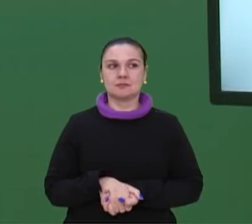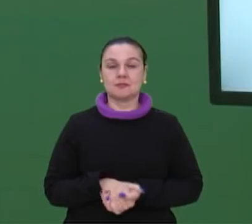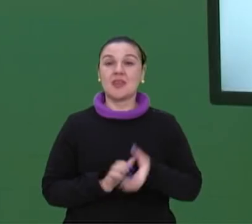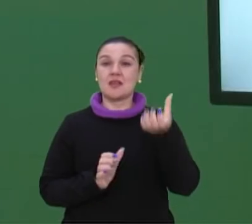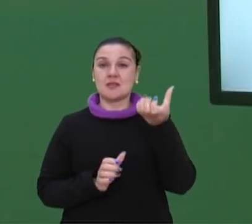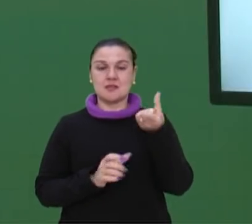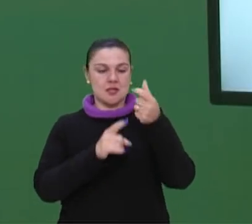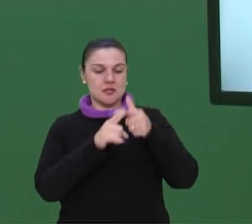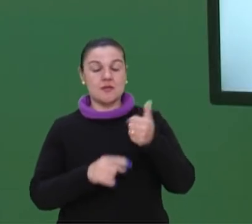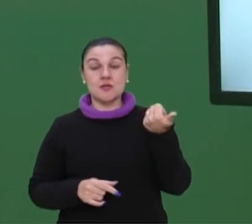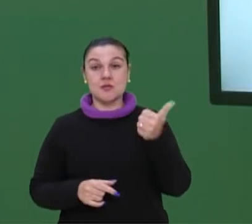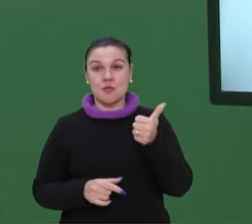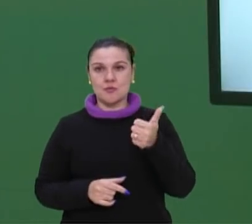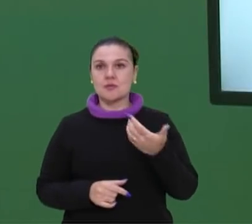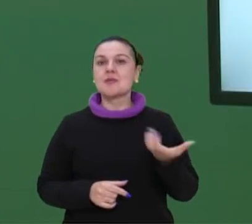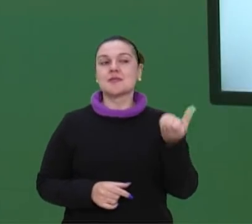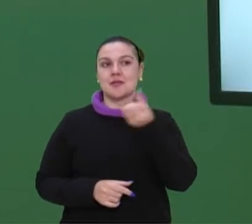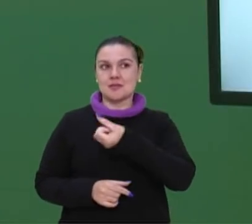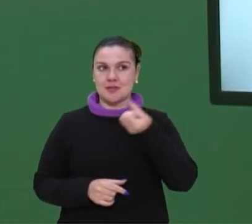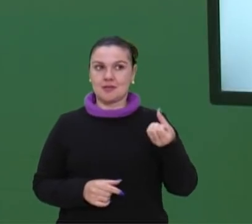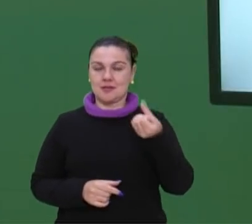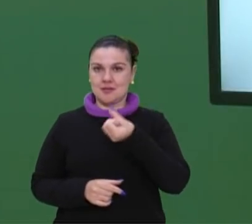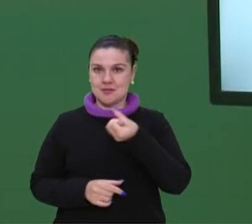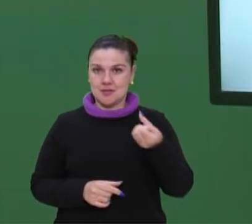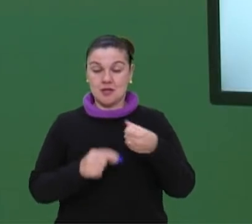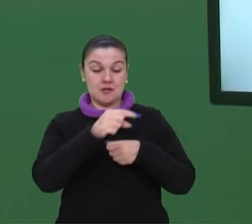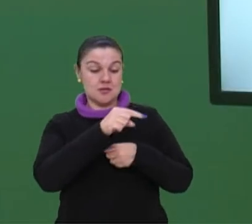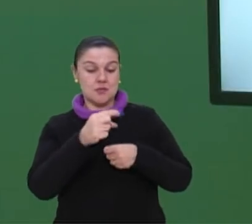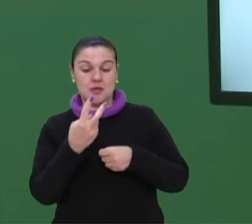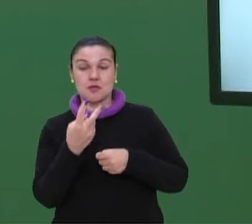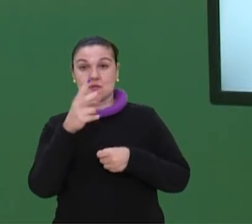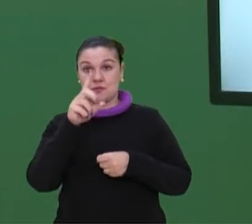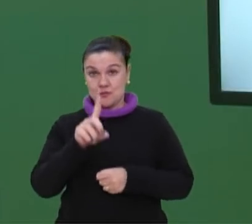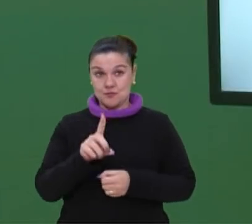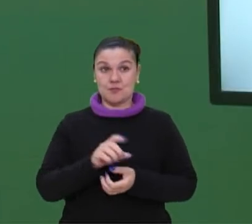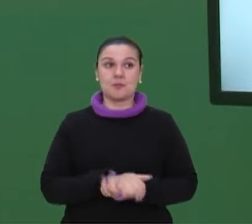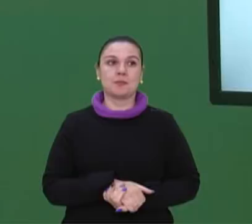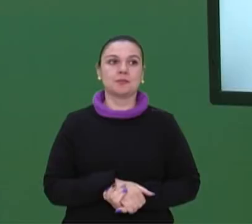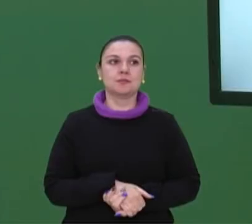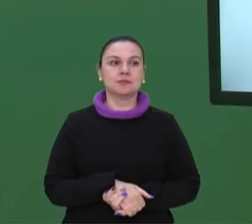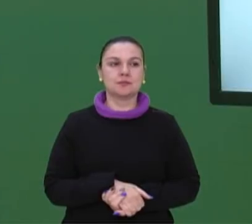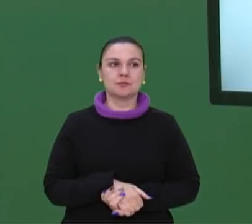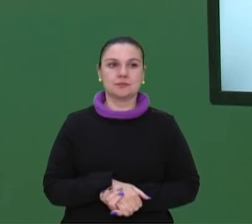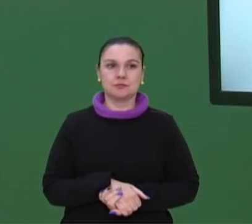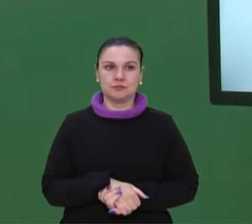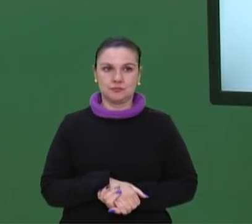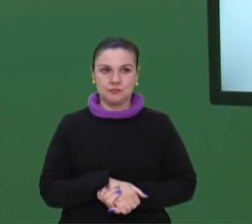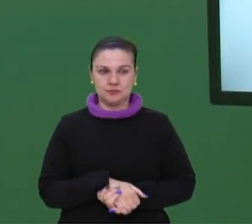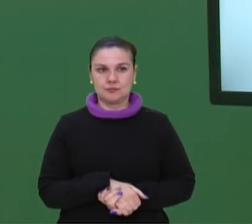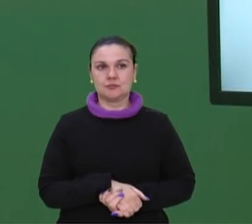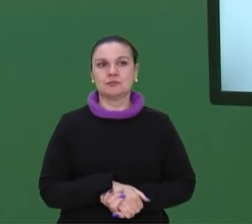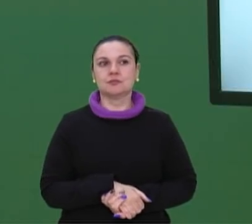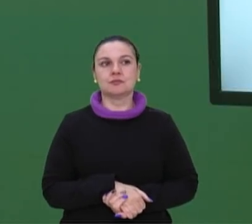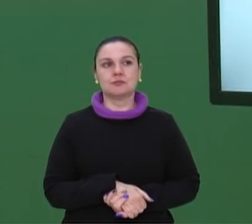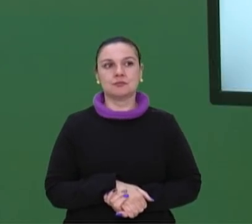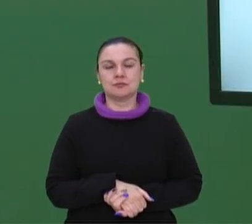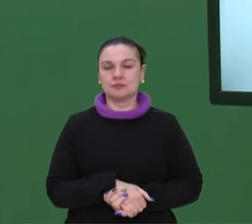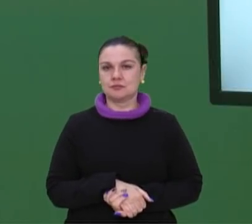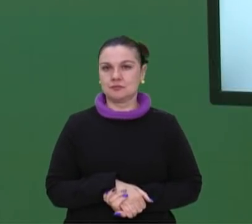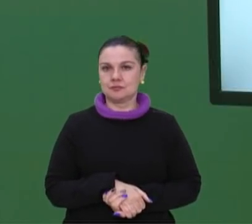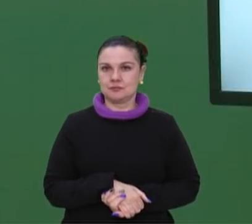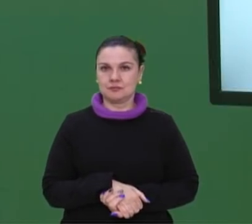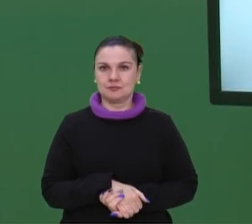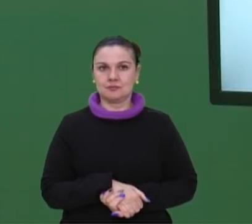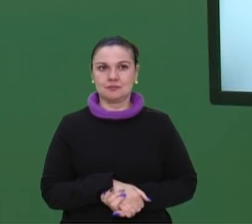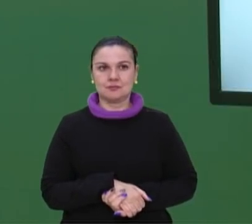6 vezes 11, dá 66 graus, menos 21. Então,